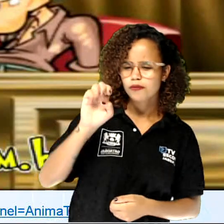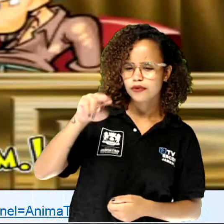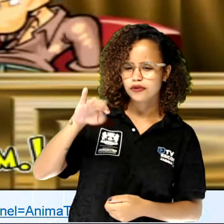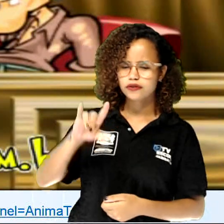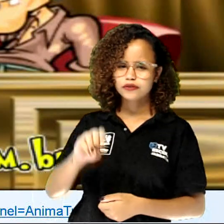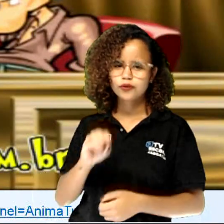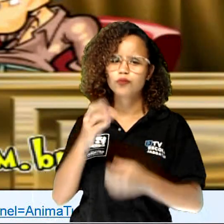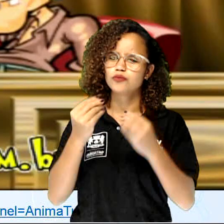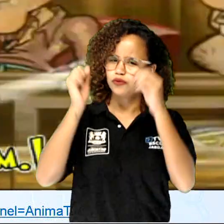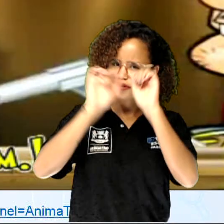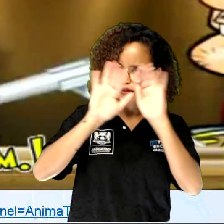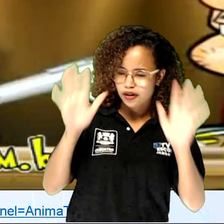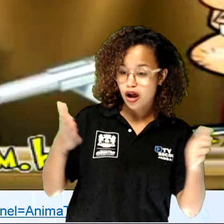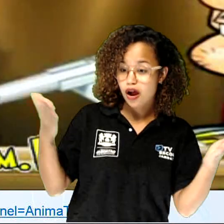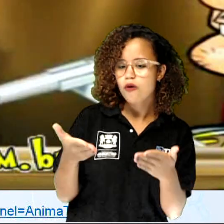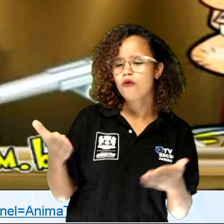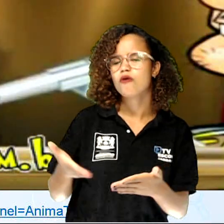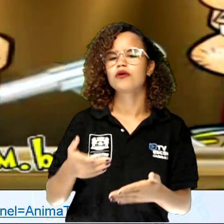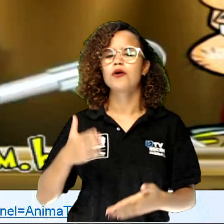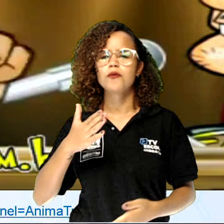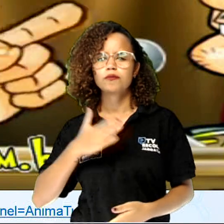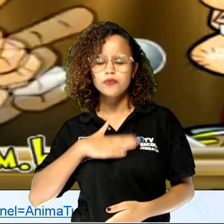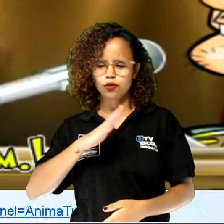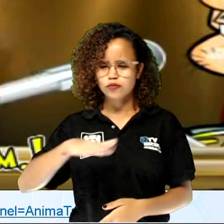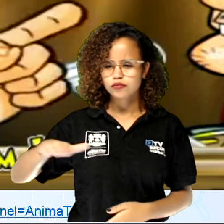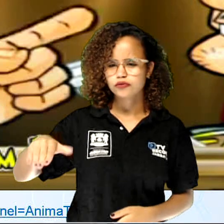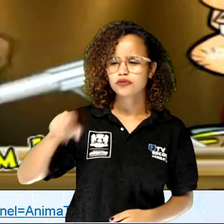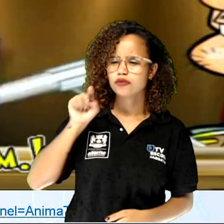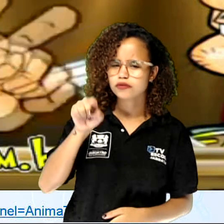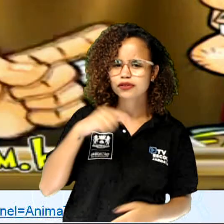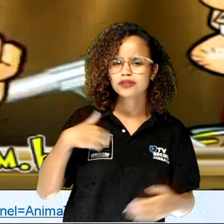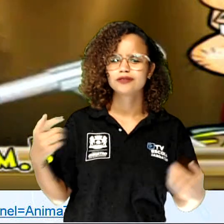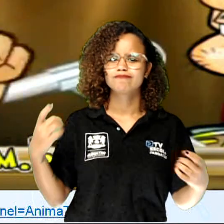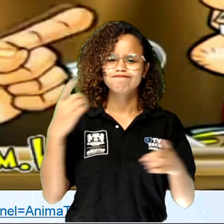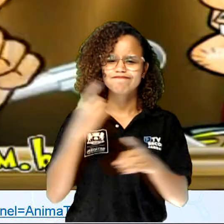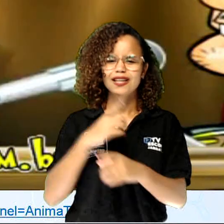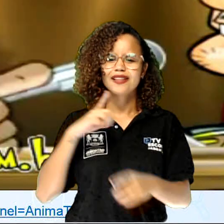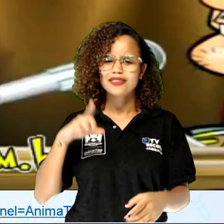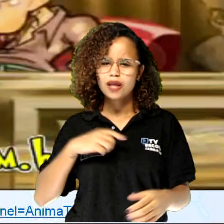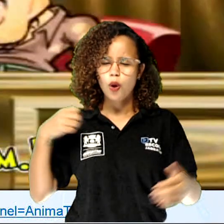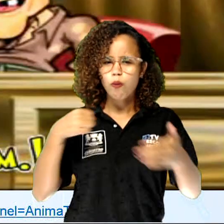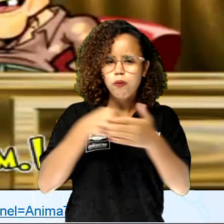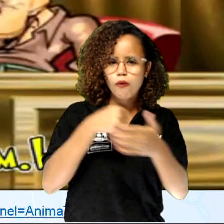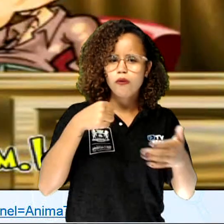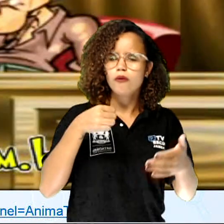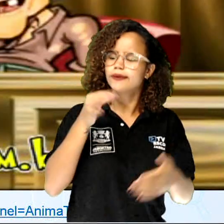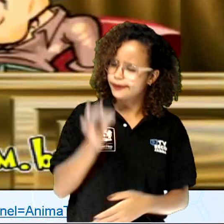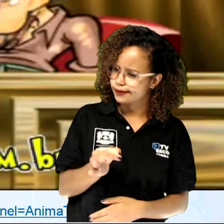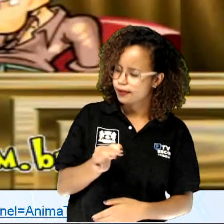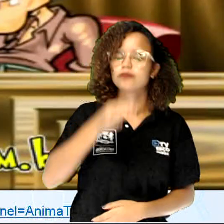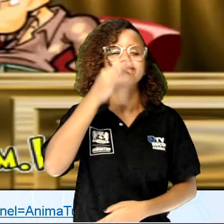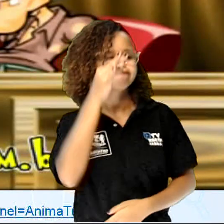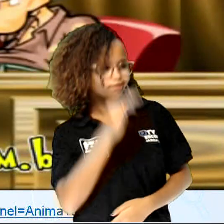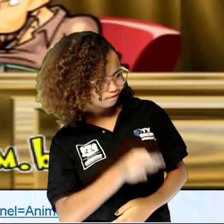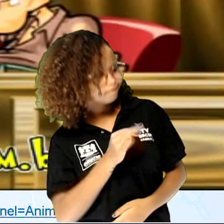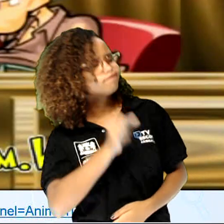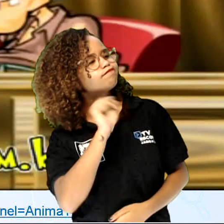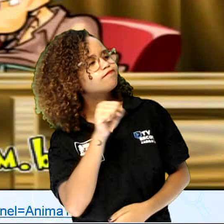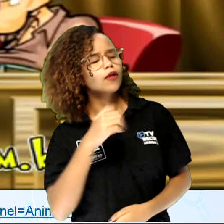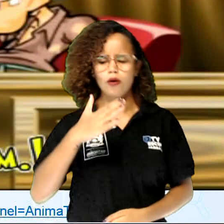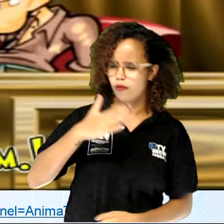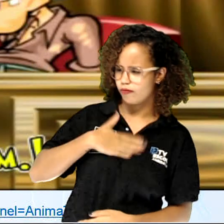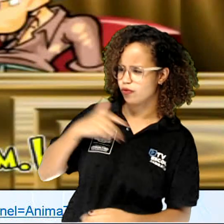bem claro aqui neste tribunal. Meu cliente e o senhor envolveram-se em um acidente, correto? Correto, sim, senhor. Meu cliente